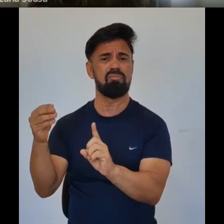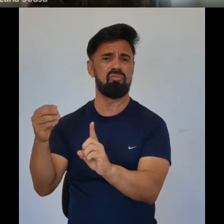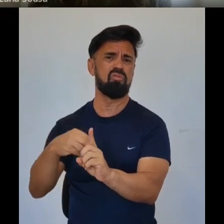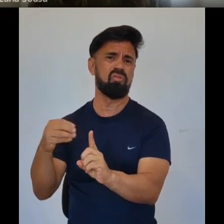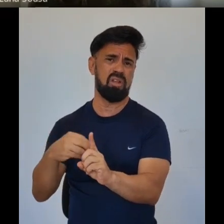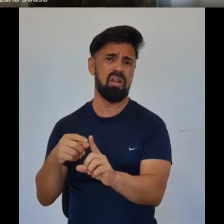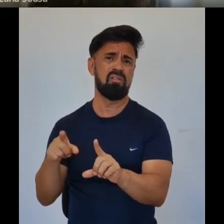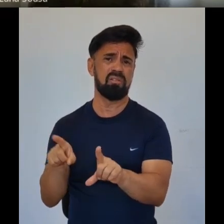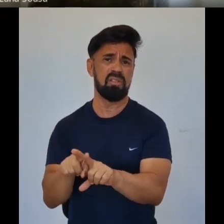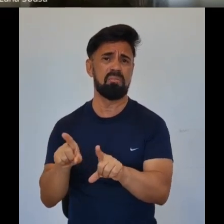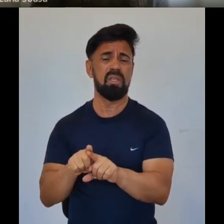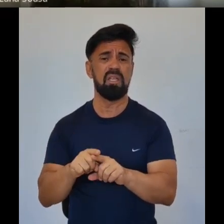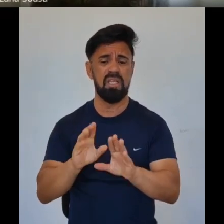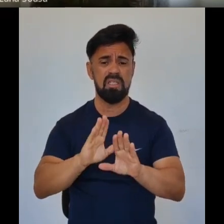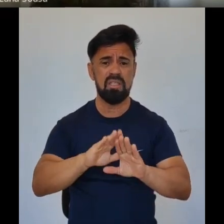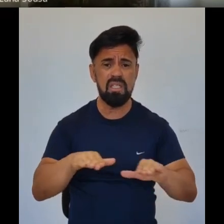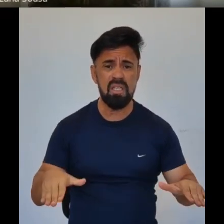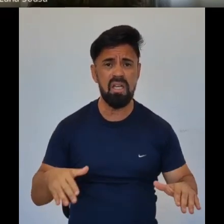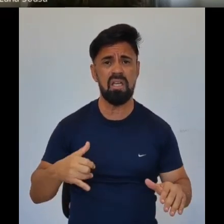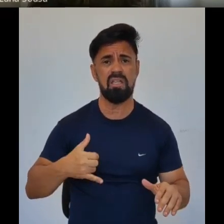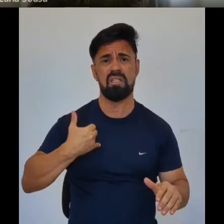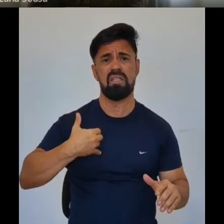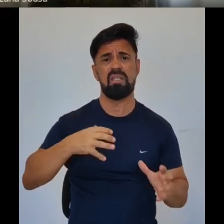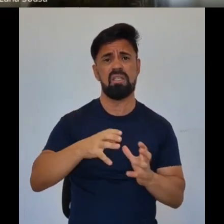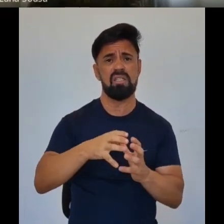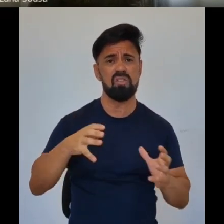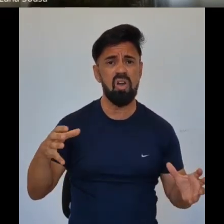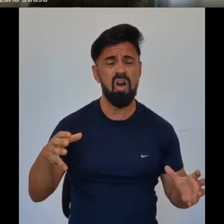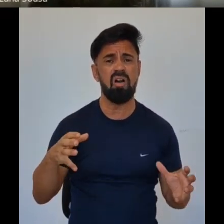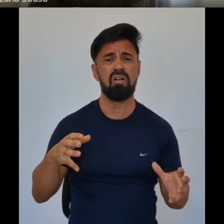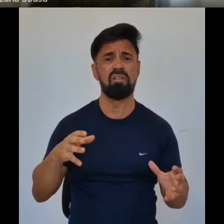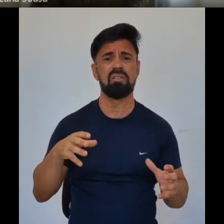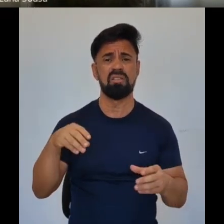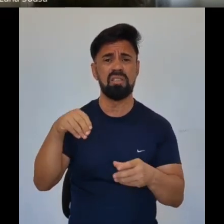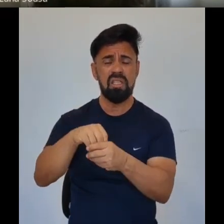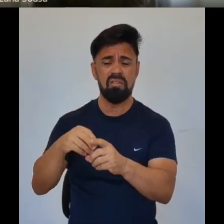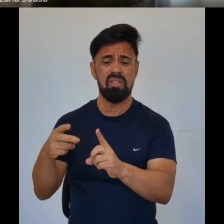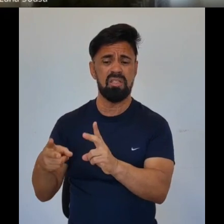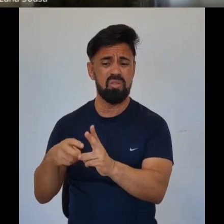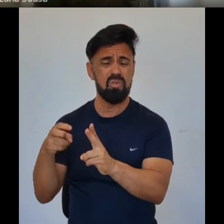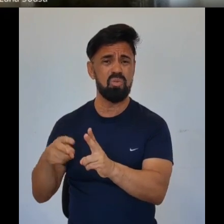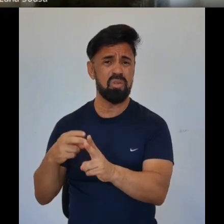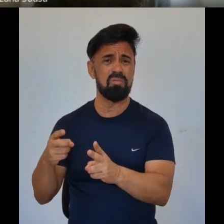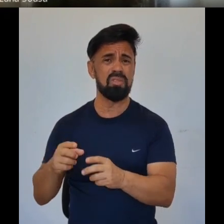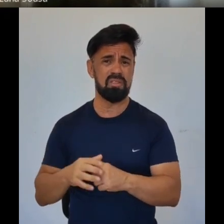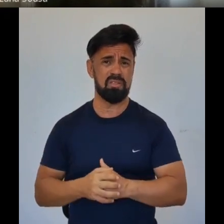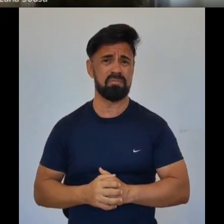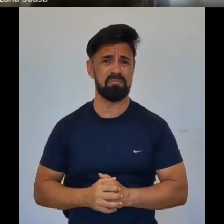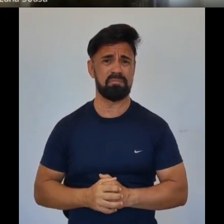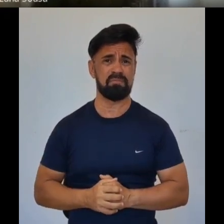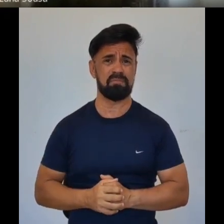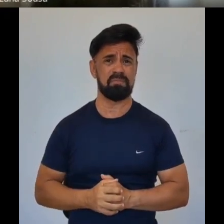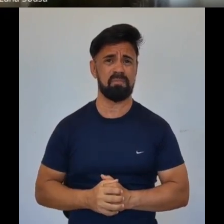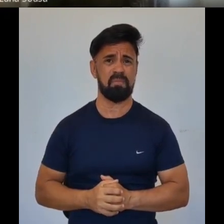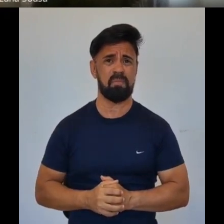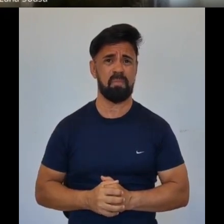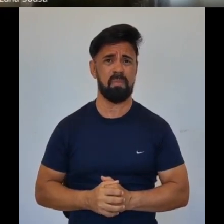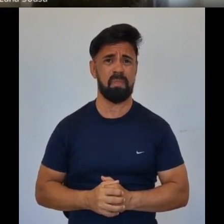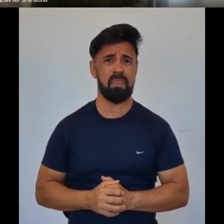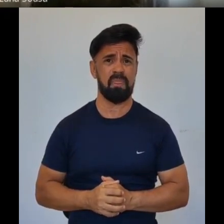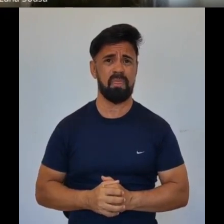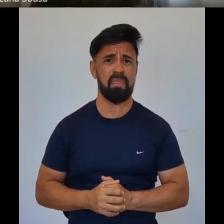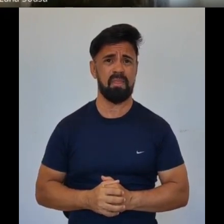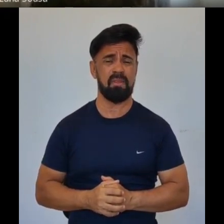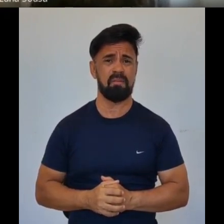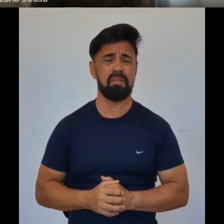comunicação, né? Então, a população indígena também estava mais vulnerável. Aí, quando pensamos no risco de crianças e idosos ainda dentro